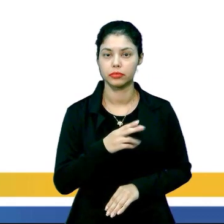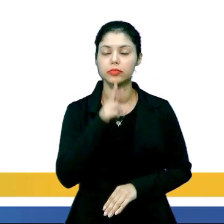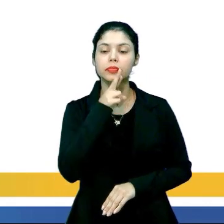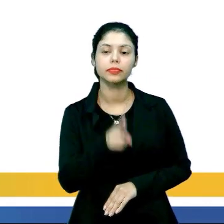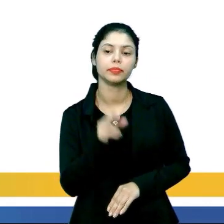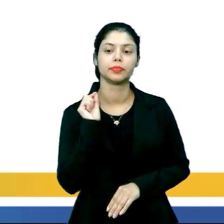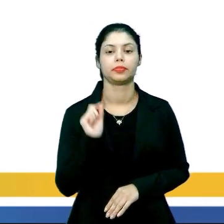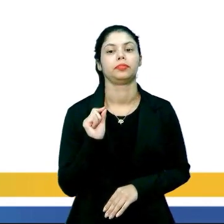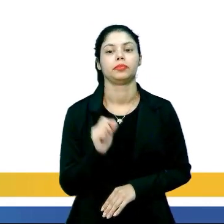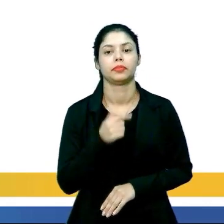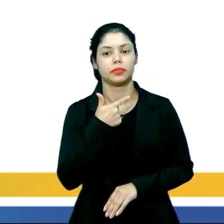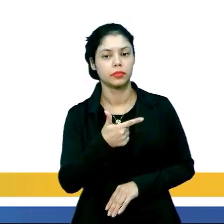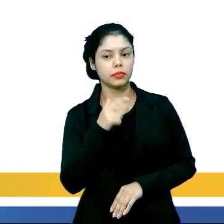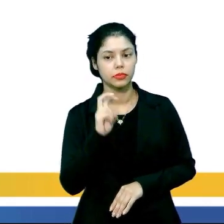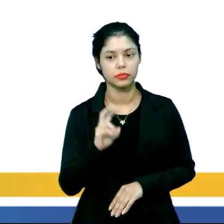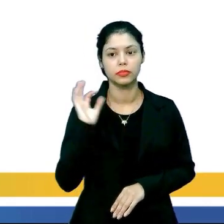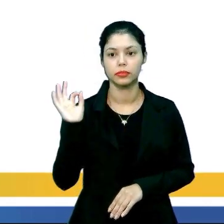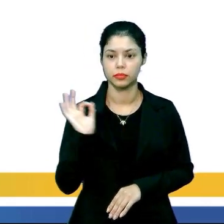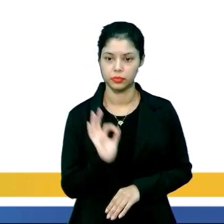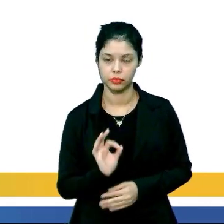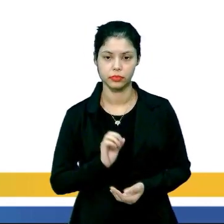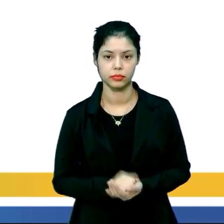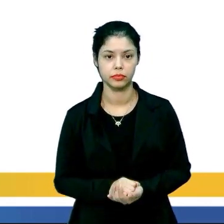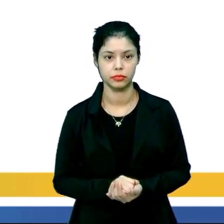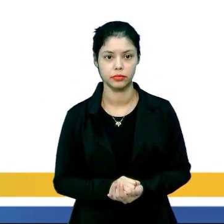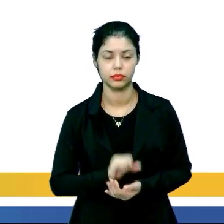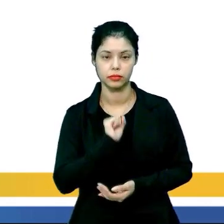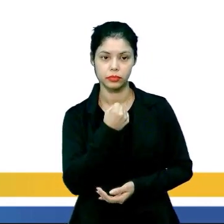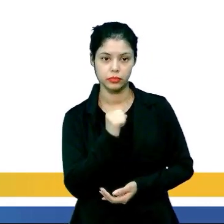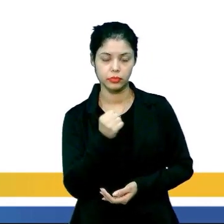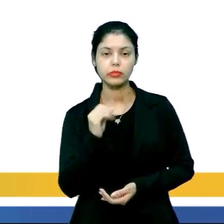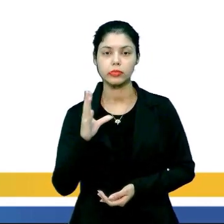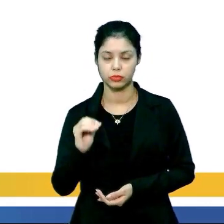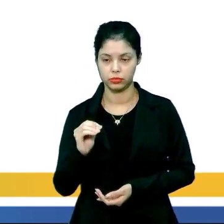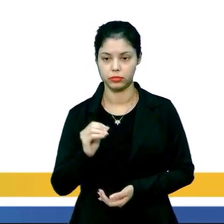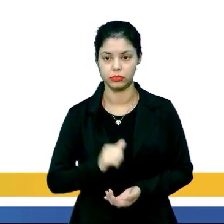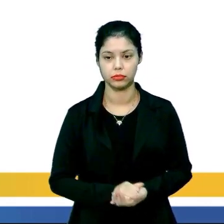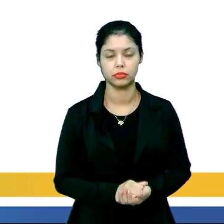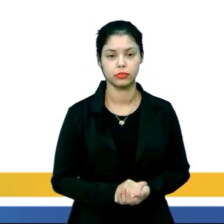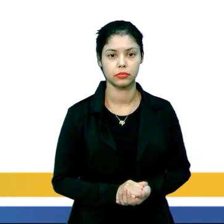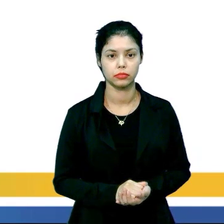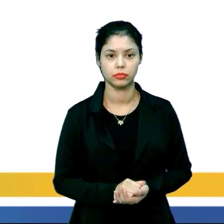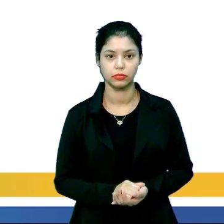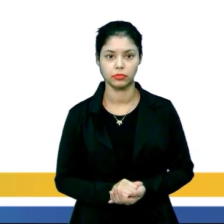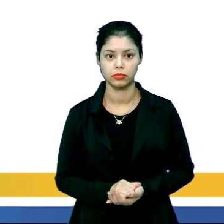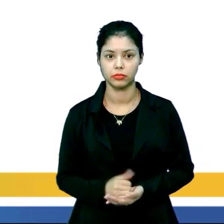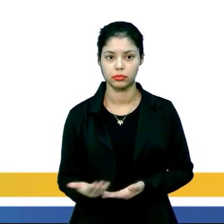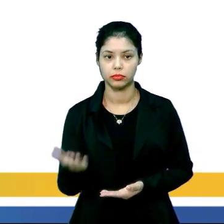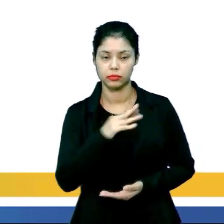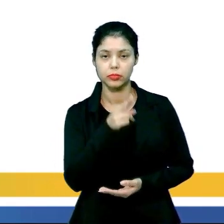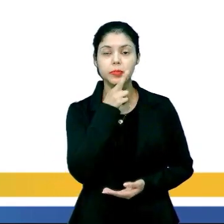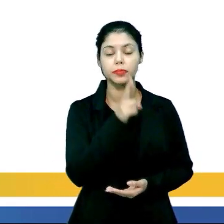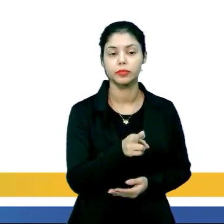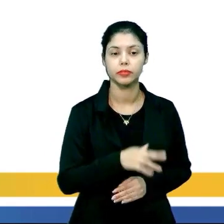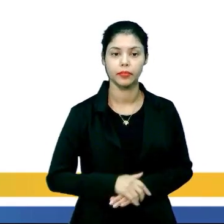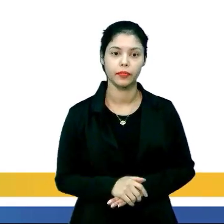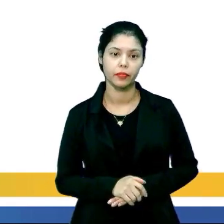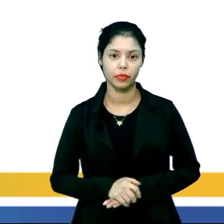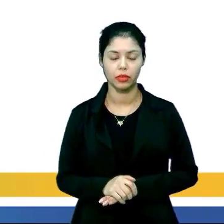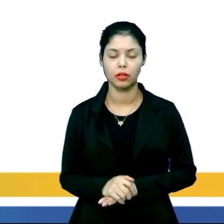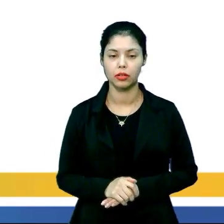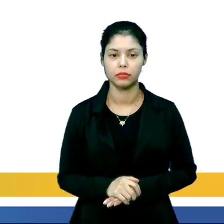calcular o quê? 25% de 880. Vamos calcular.